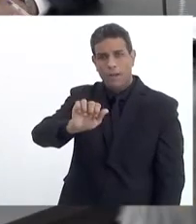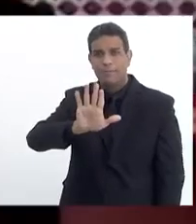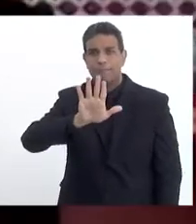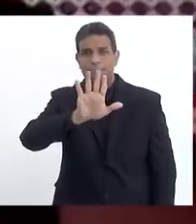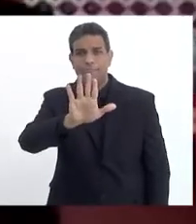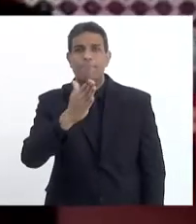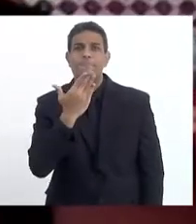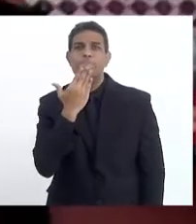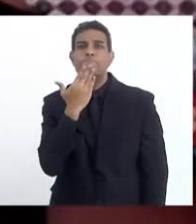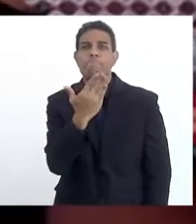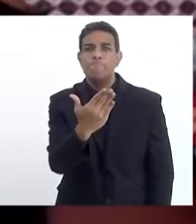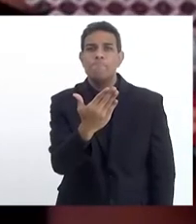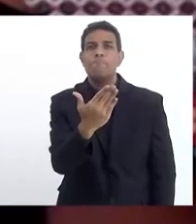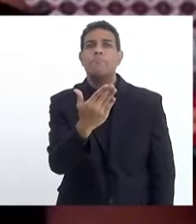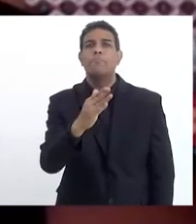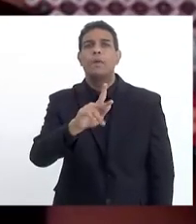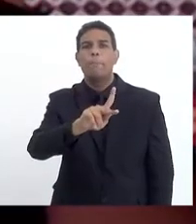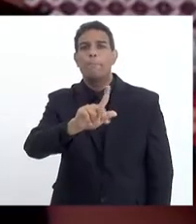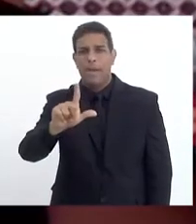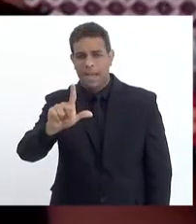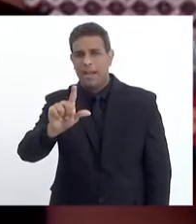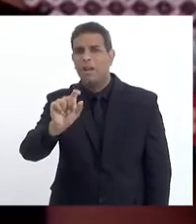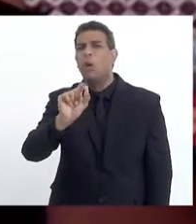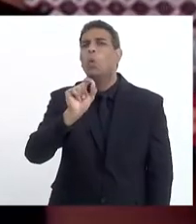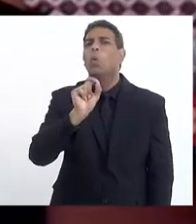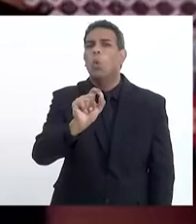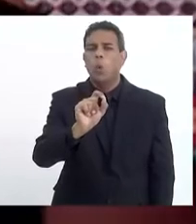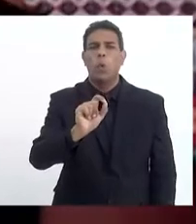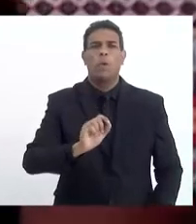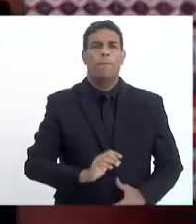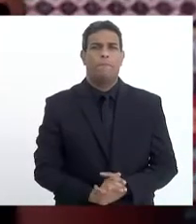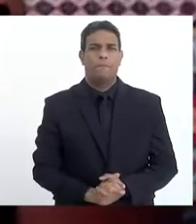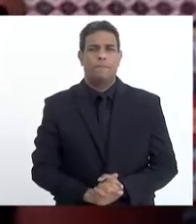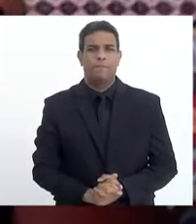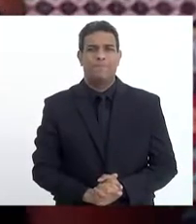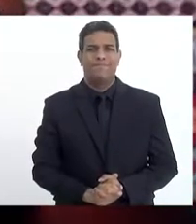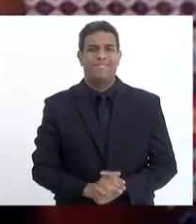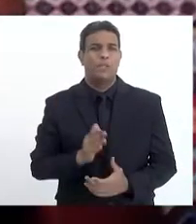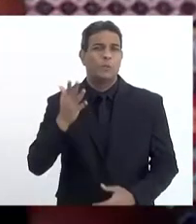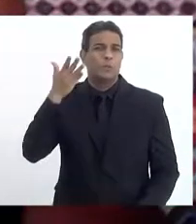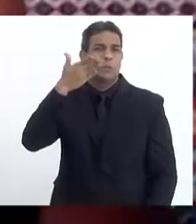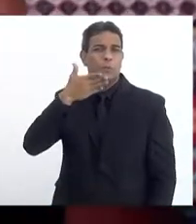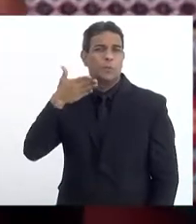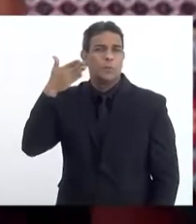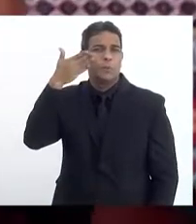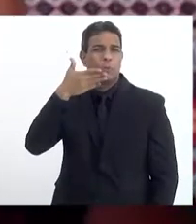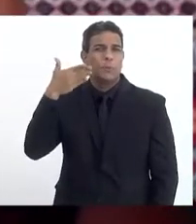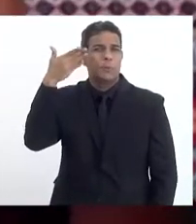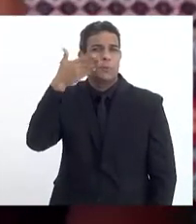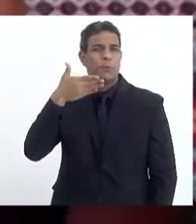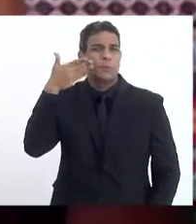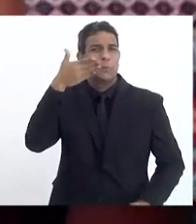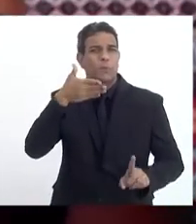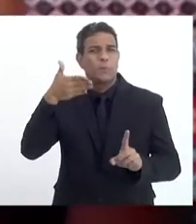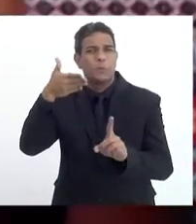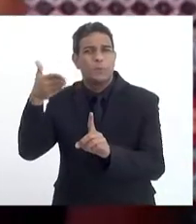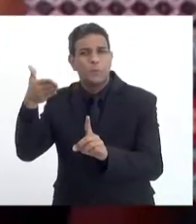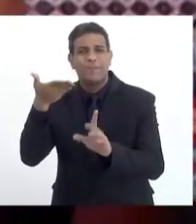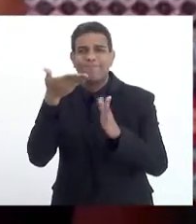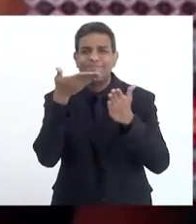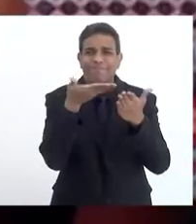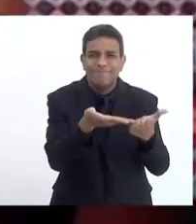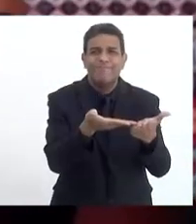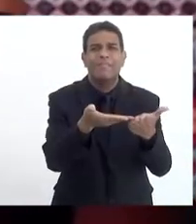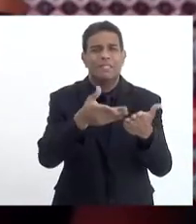eu ia pedir vista a esse projeto. Acho que a argumentação manifestada aqui pelo deputado Luiz